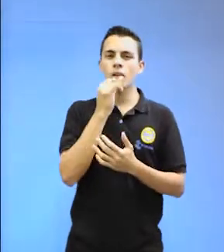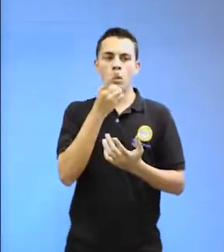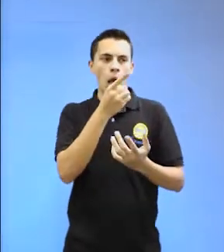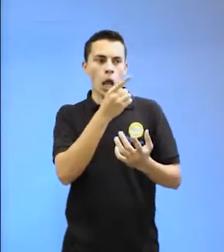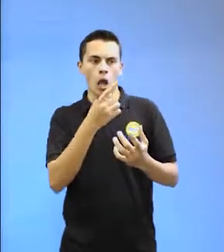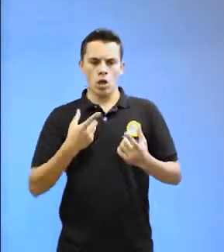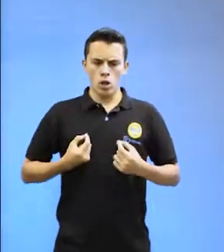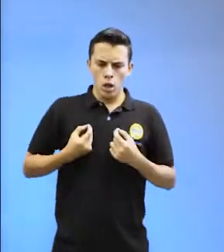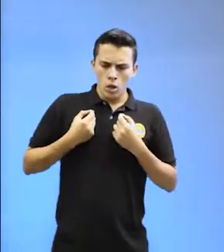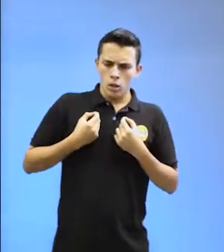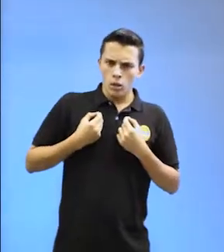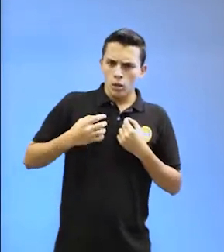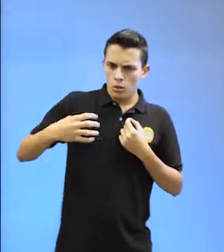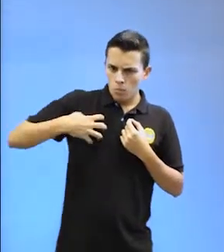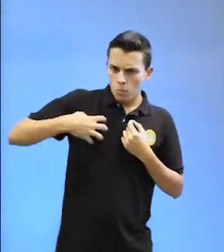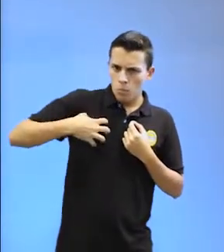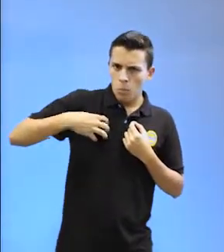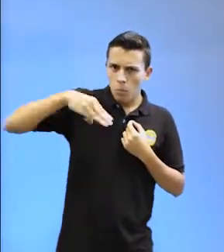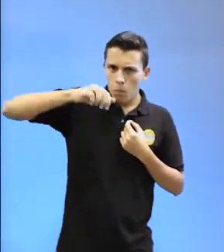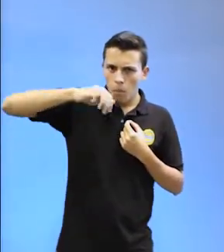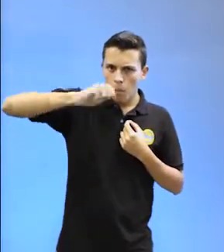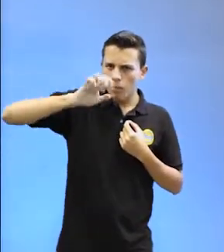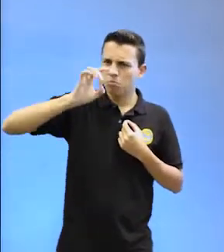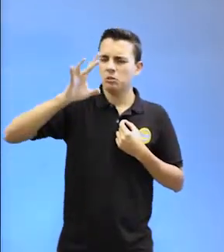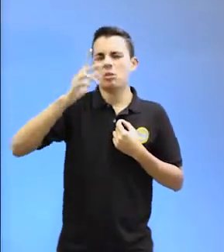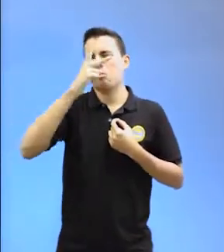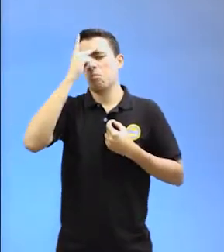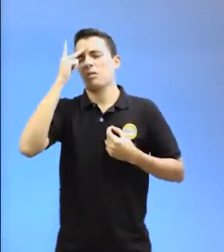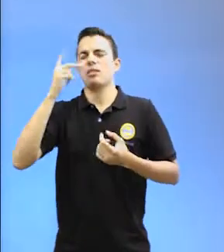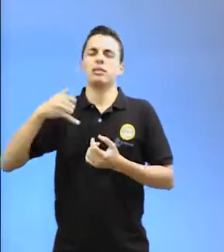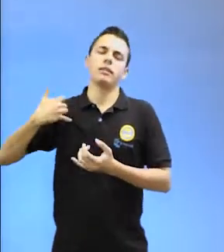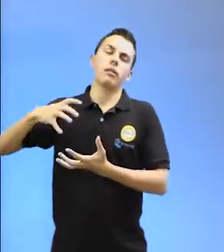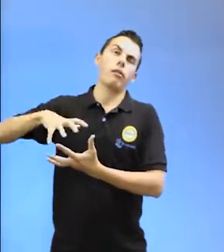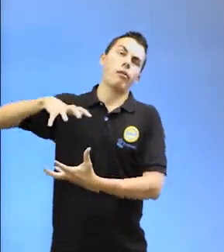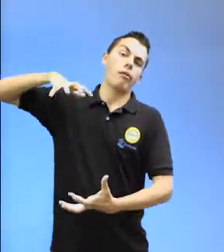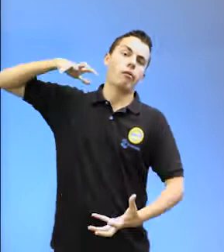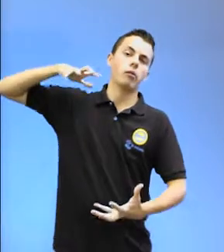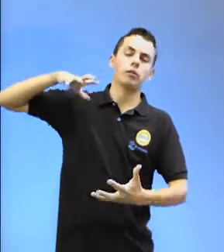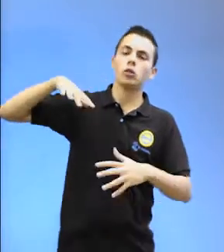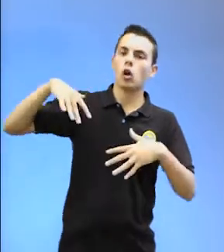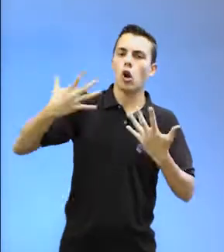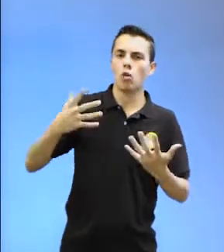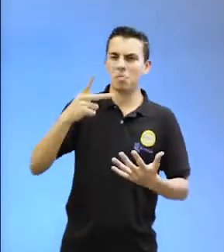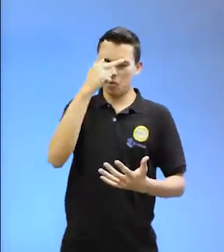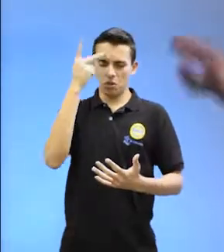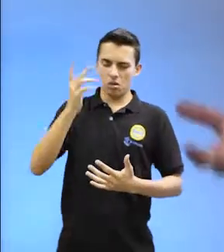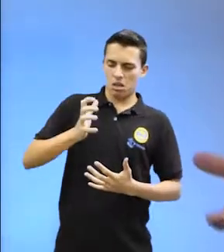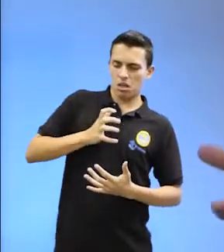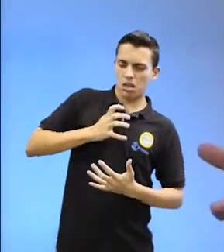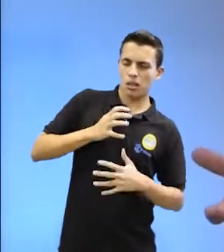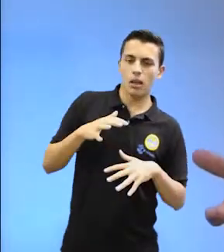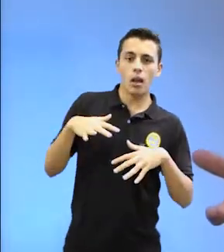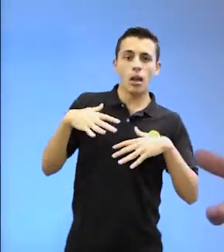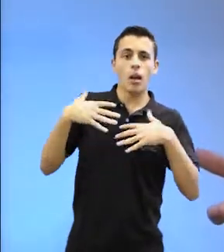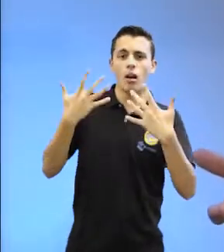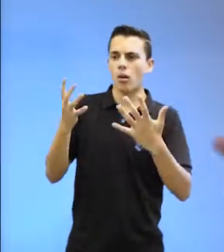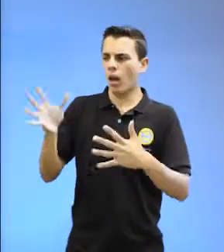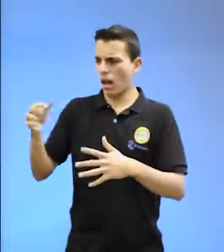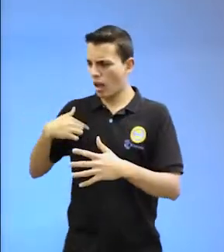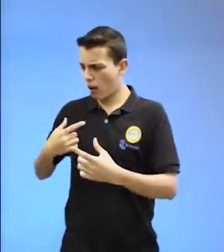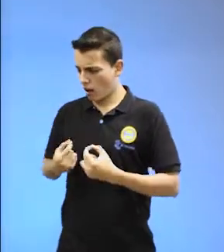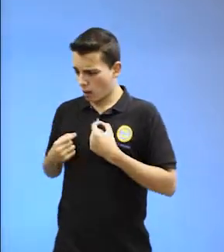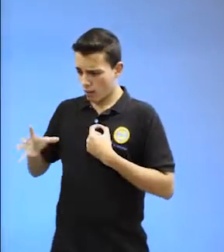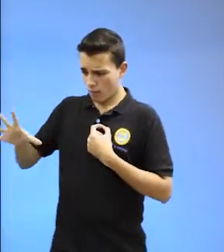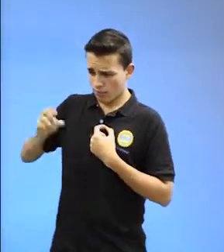rica. Isso aí é doença de rico. Ou então, assim, eu não vou pegar essa doença, como se fosse transmissível a doença. Pegasse. Né?